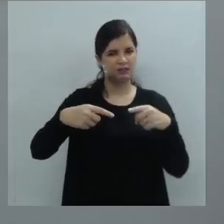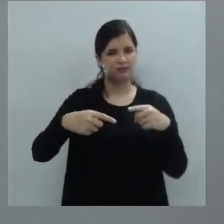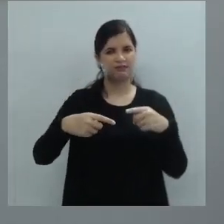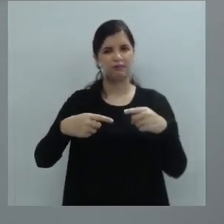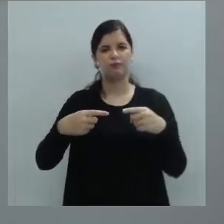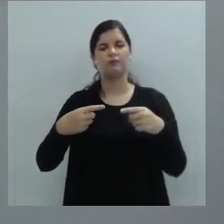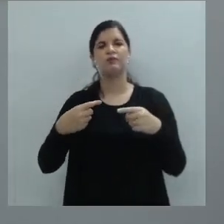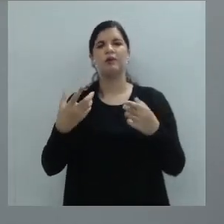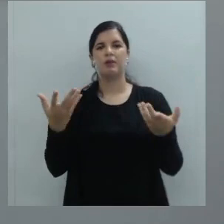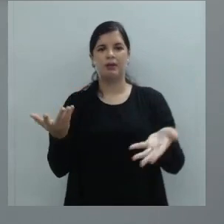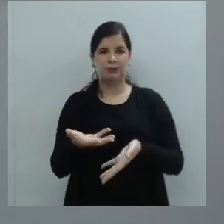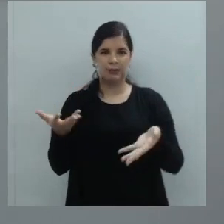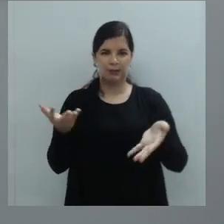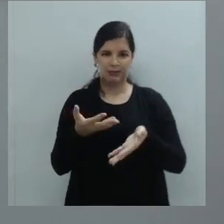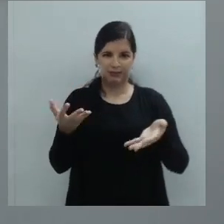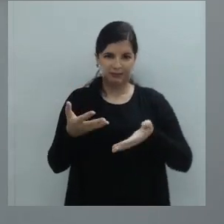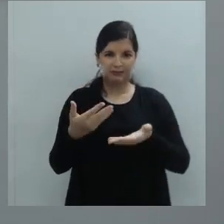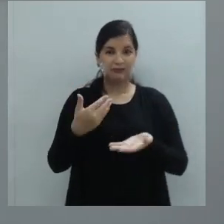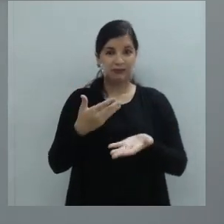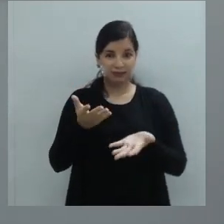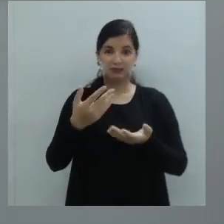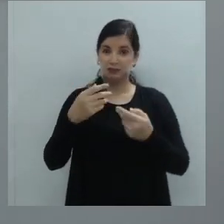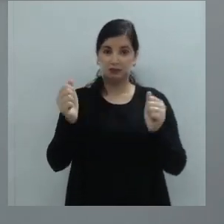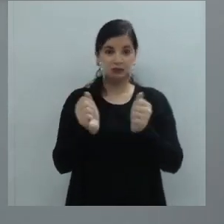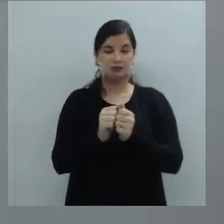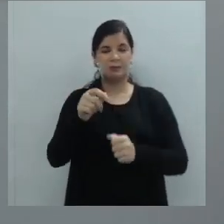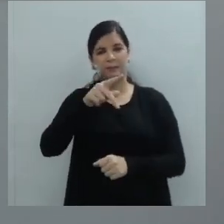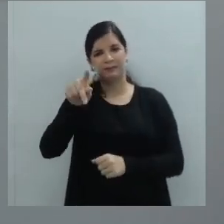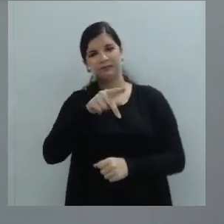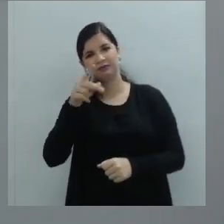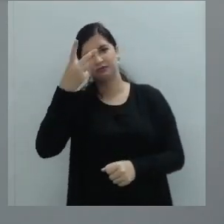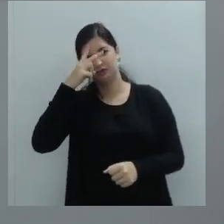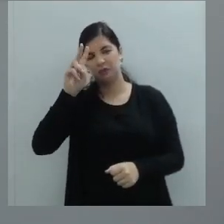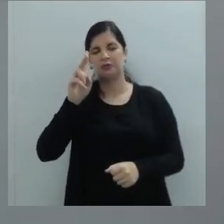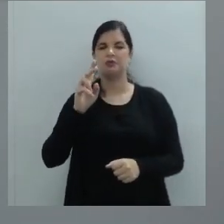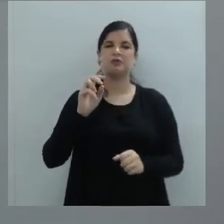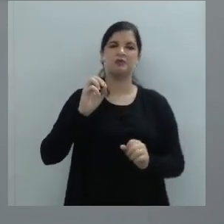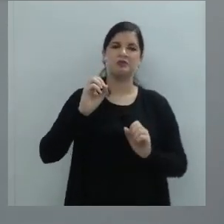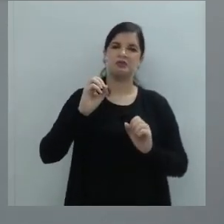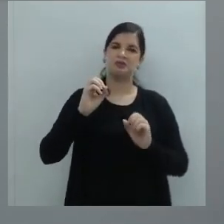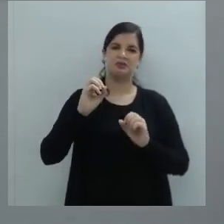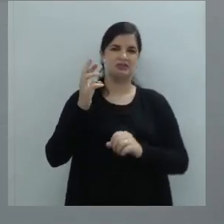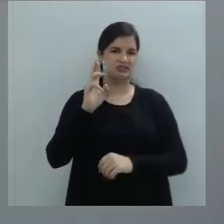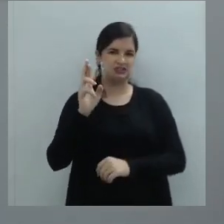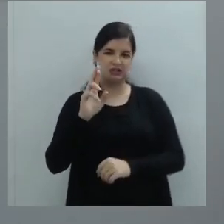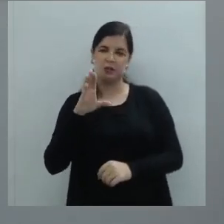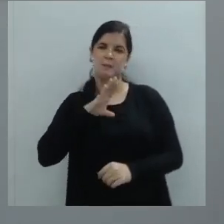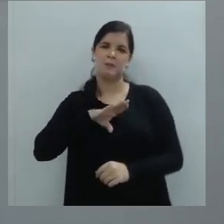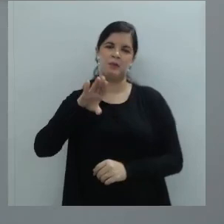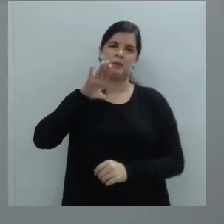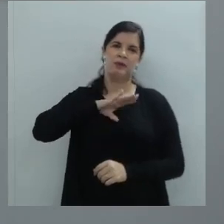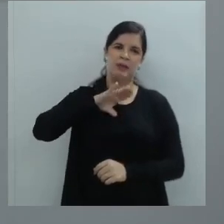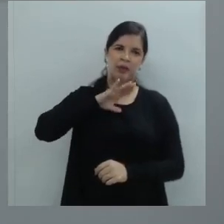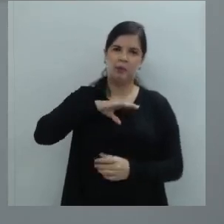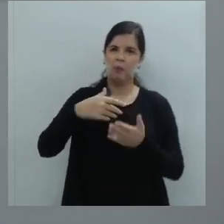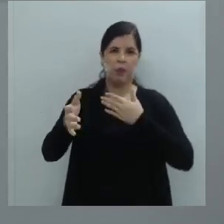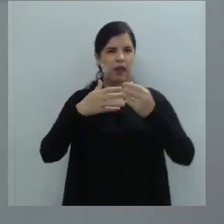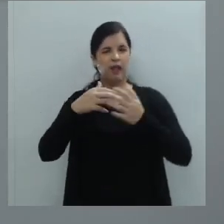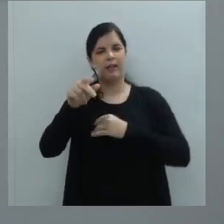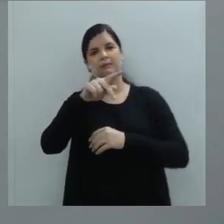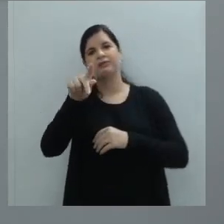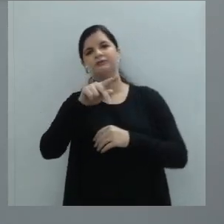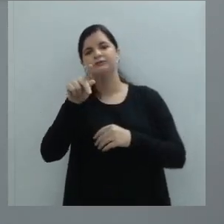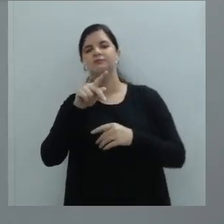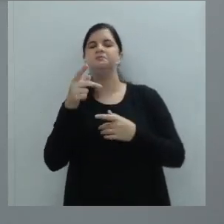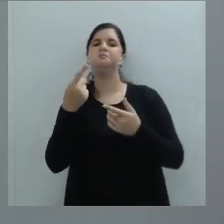para vocês agora. Que tal vocês com seu professor, ou de história, ou de ensino religioso, ou de língua portuguesa, qualquer